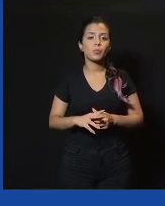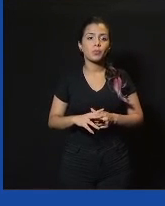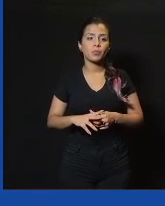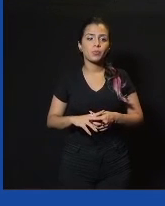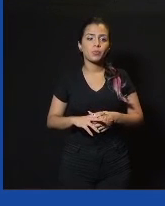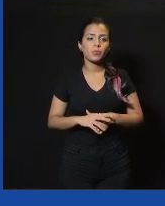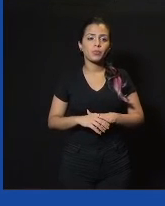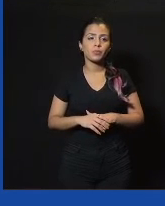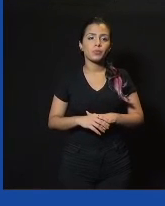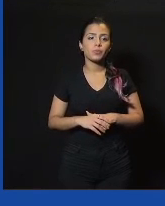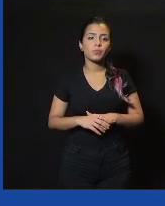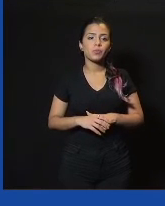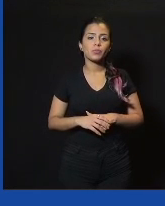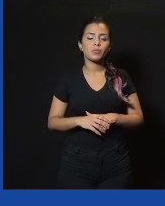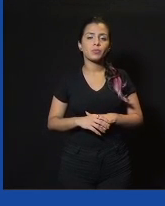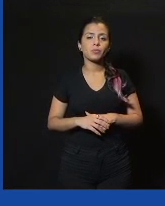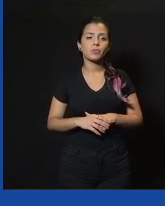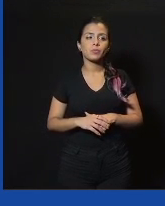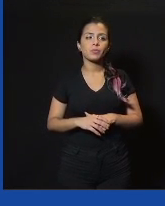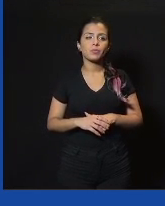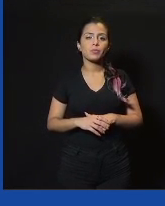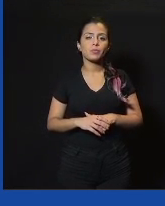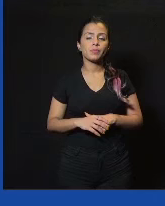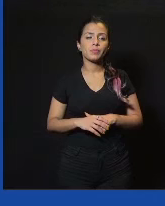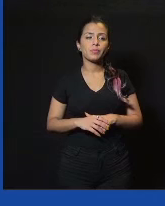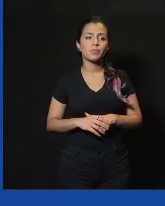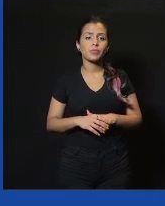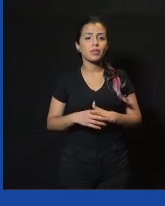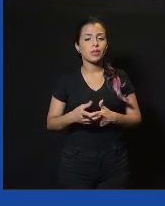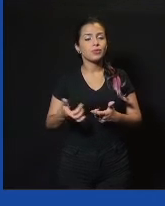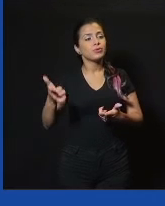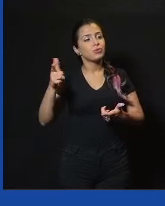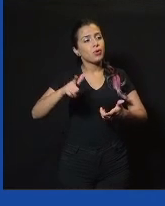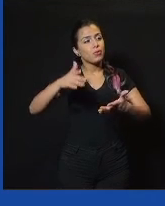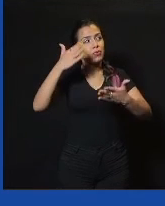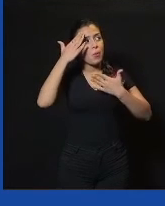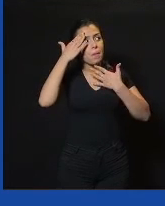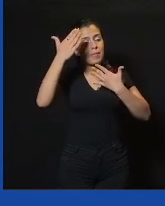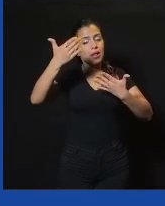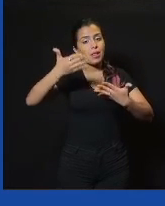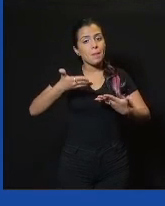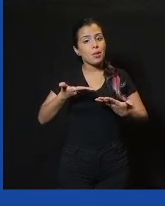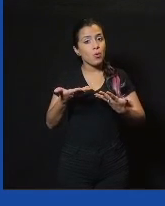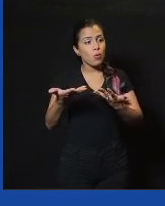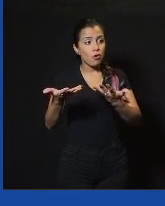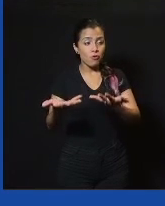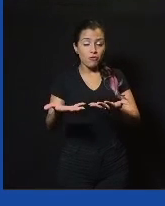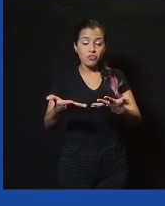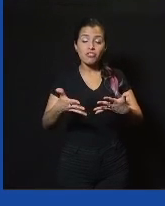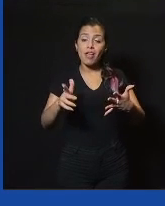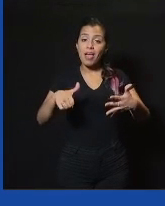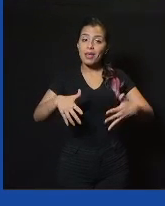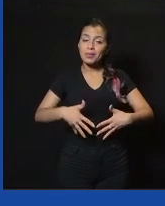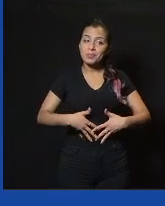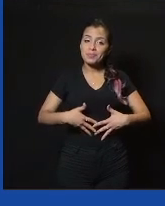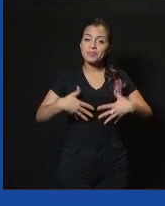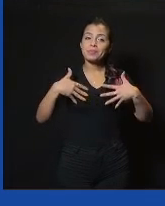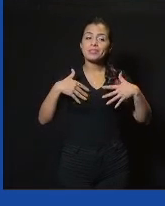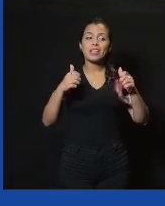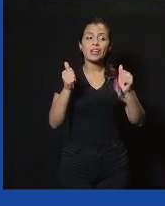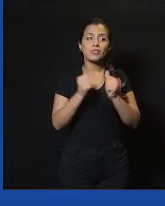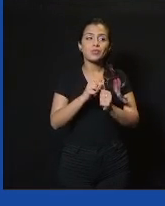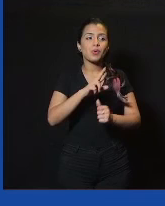Rafa, primeiro, de novo, super obrigado pelo convite, um privilégio estar com a Renata, contigo